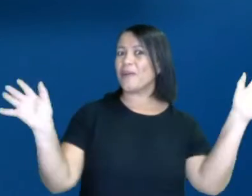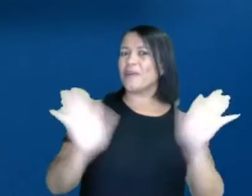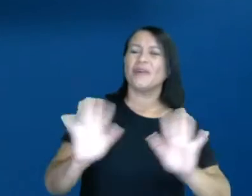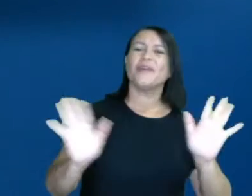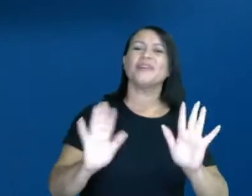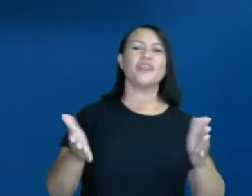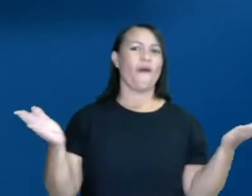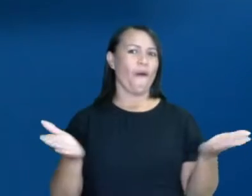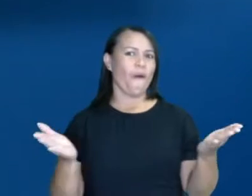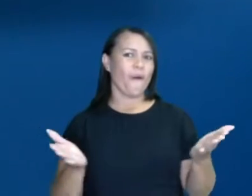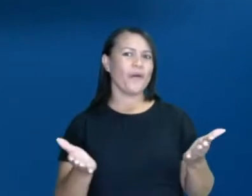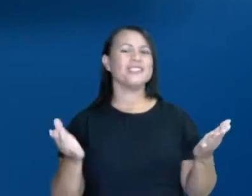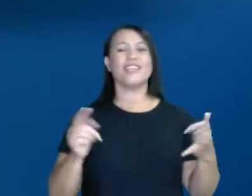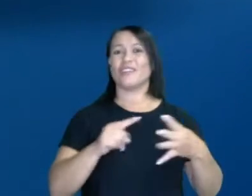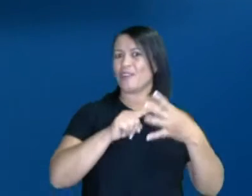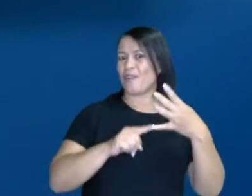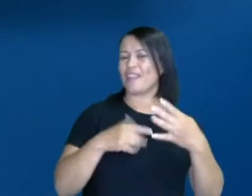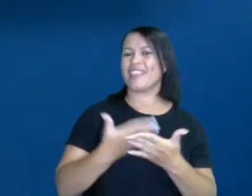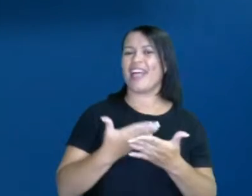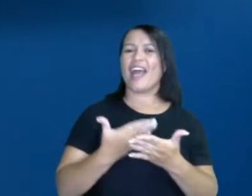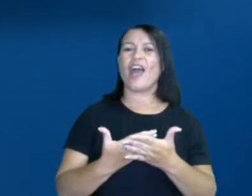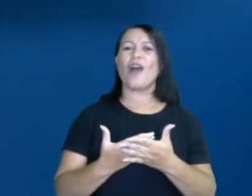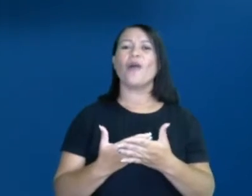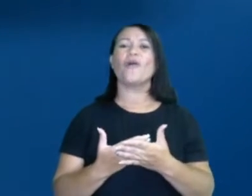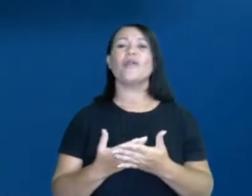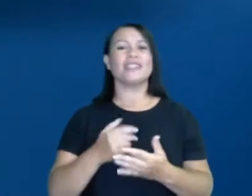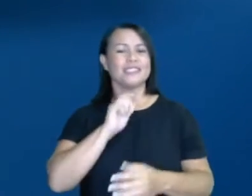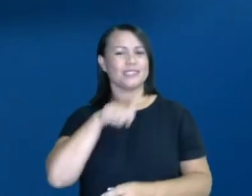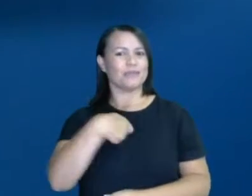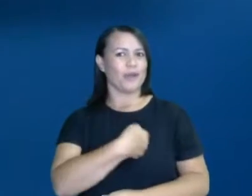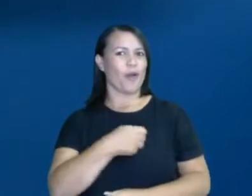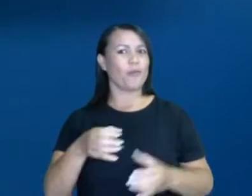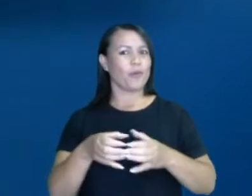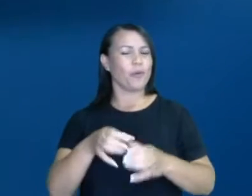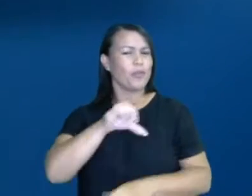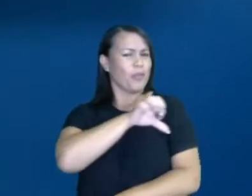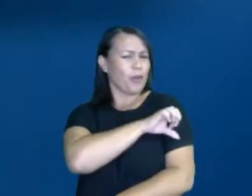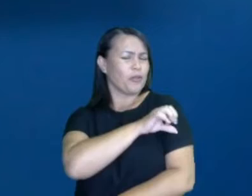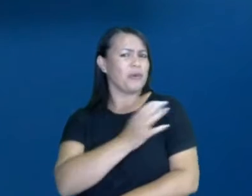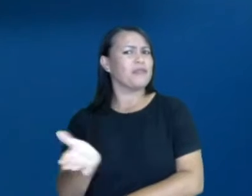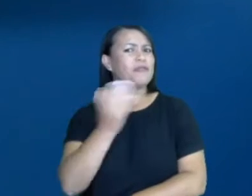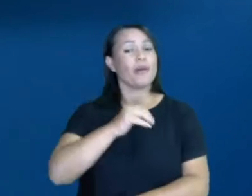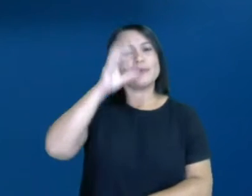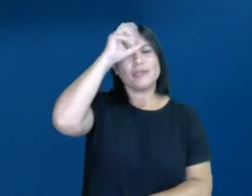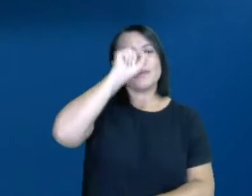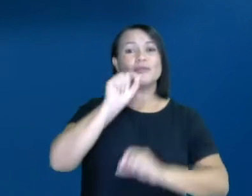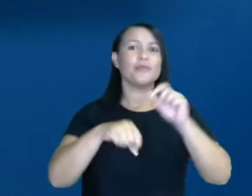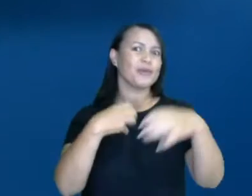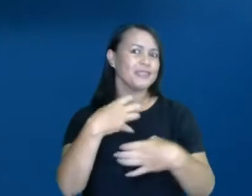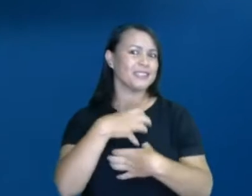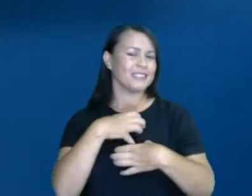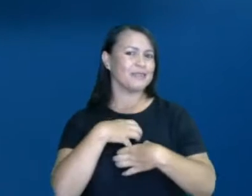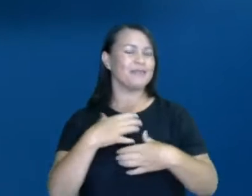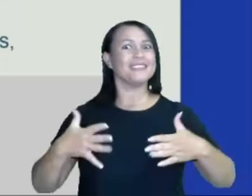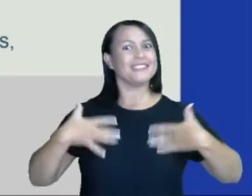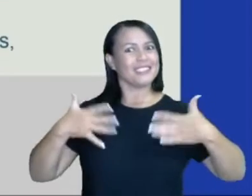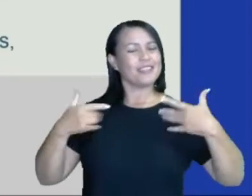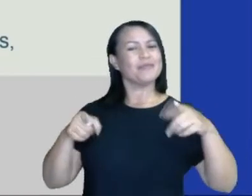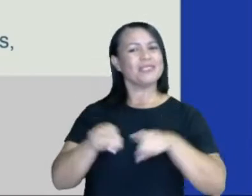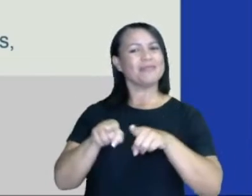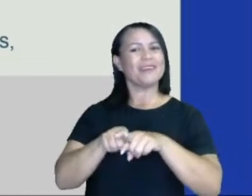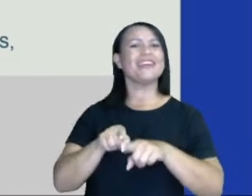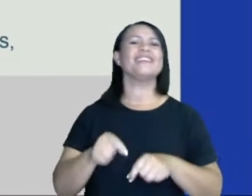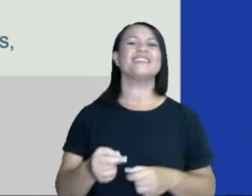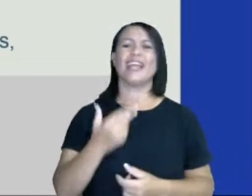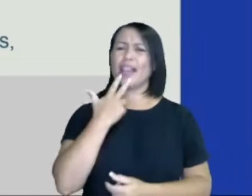Oi, gente! Hoje é a nossa quarta aula de espanhol para o grupo do 9º ano e nós vamos aprender sobre sentimentos e estados de ânimo em